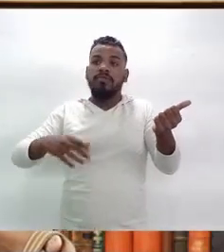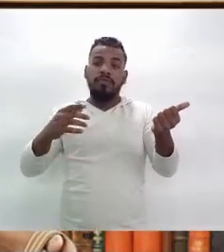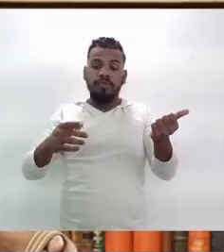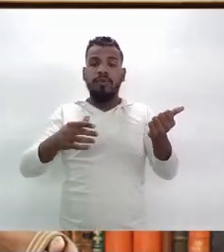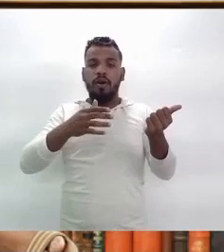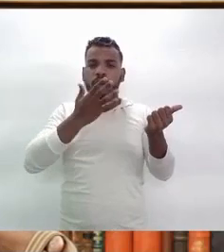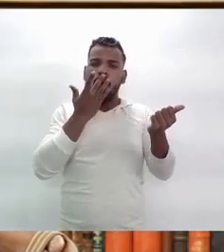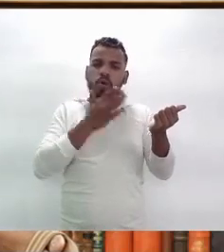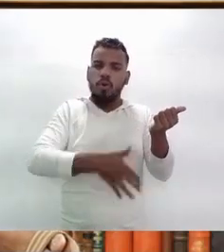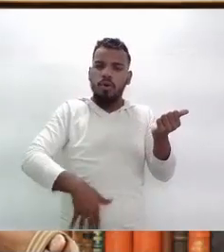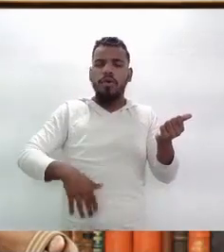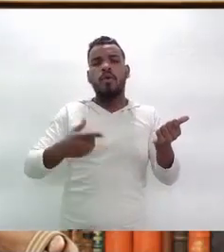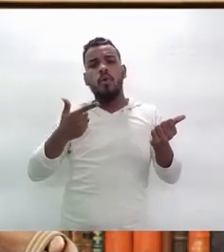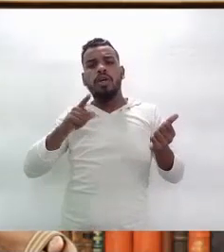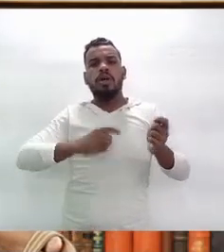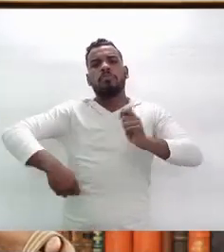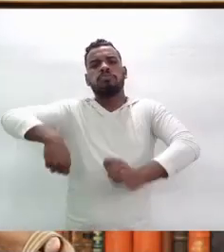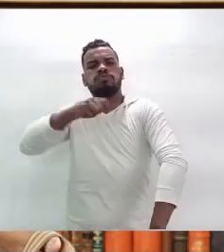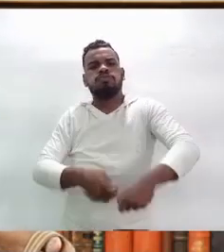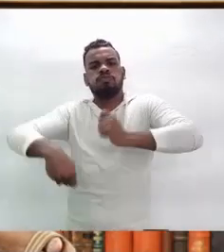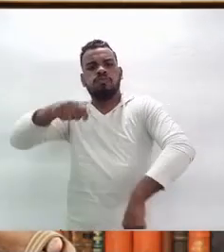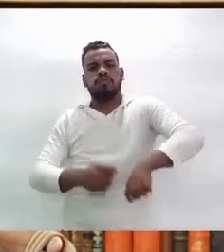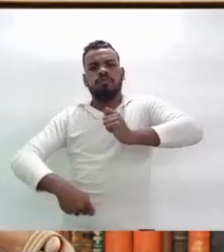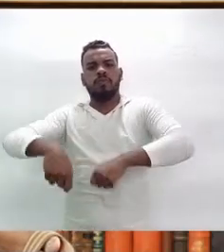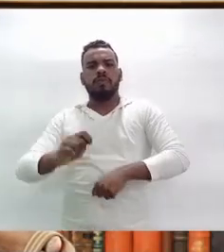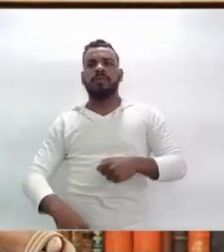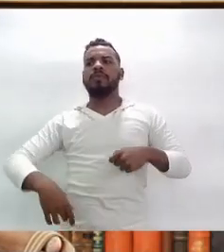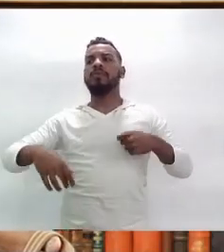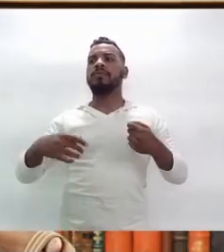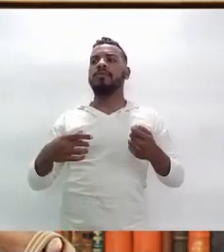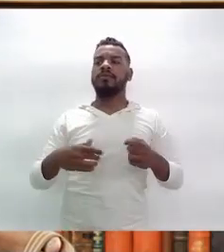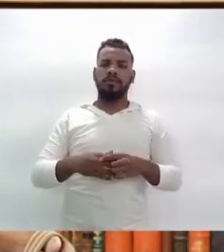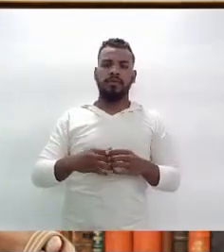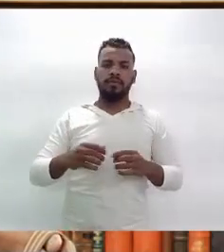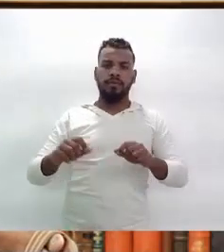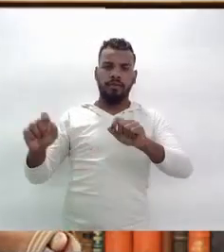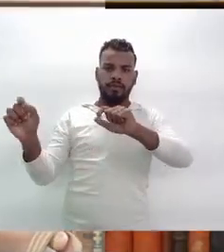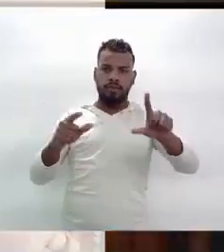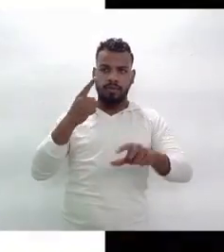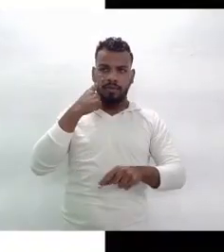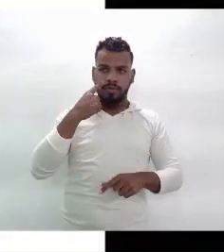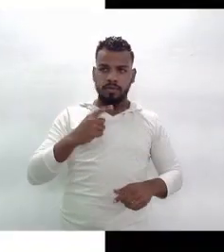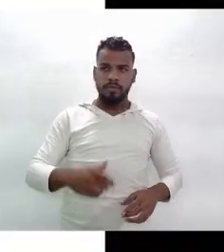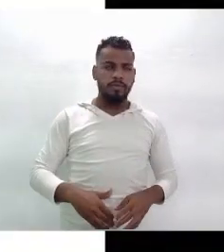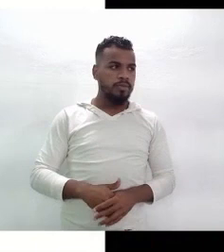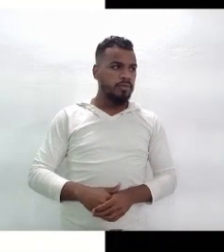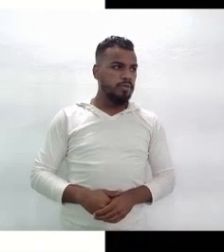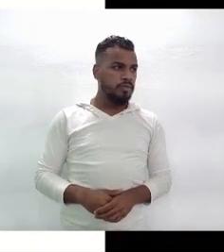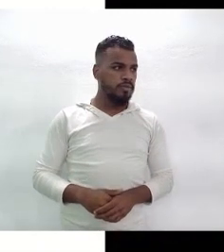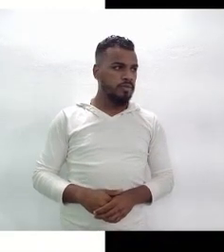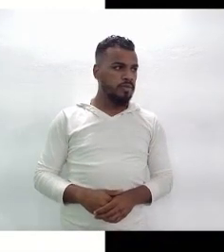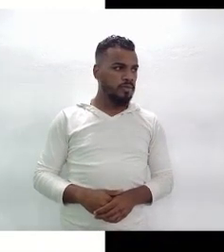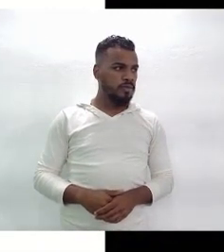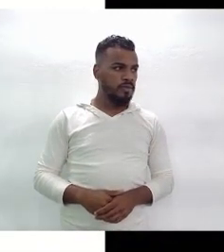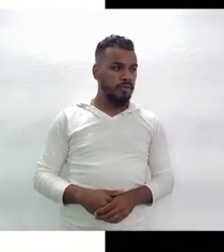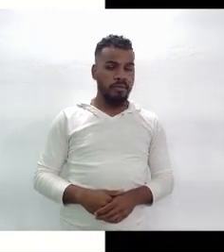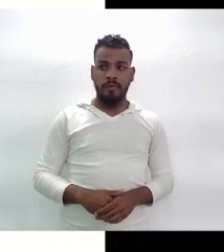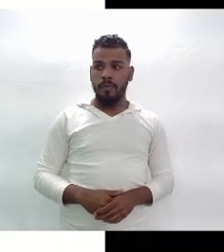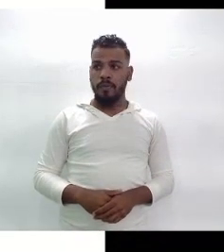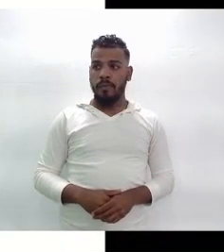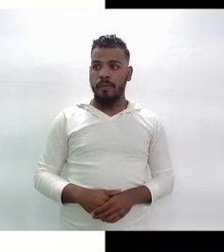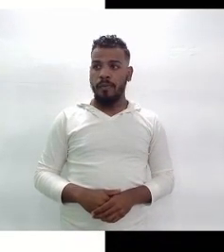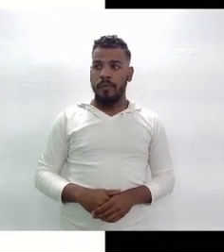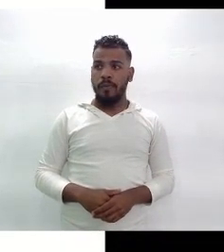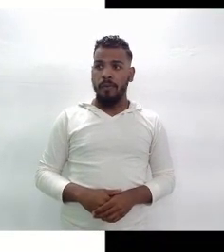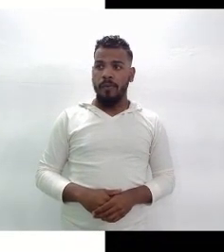que tem a corte, tem os batuqueiros, tem as iá. Como mostra aí a tela? Passa aí, por favor. Na tela aqui, ó. Justamente. E